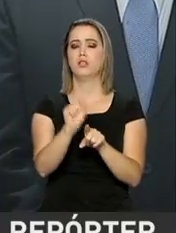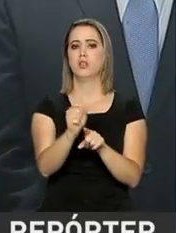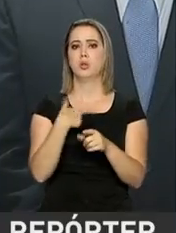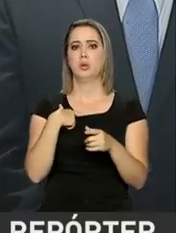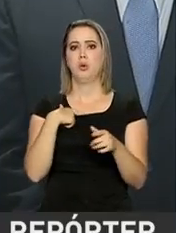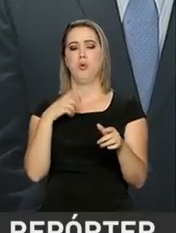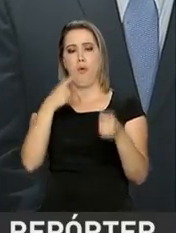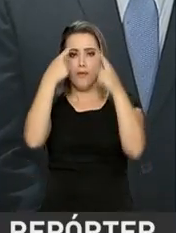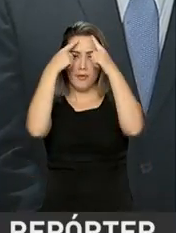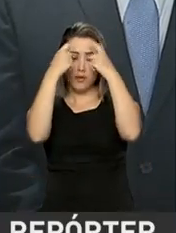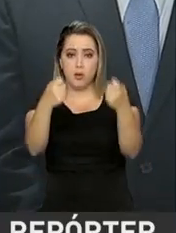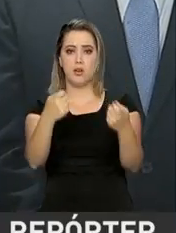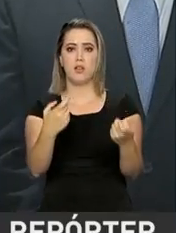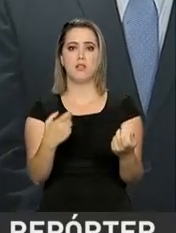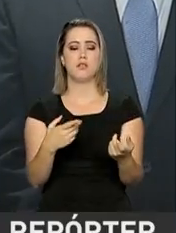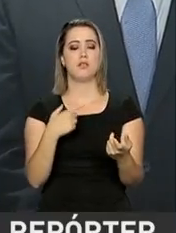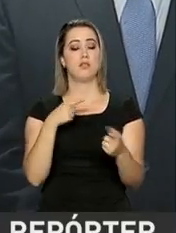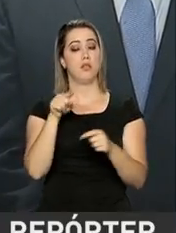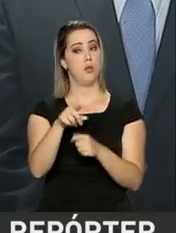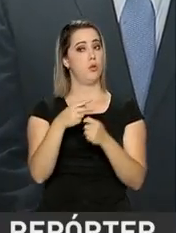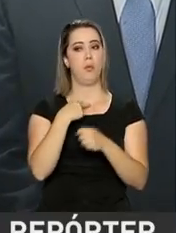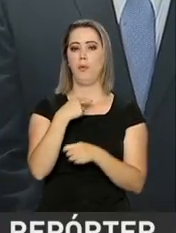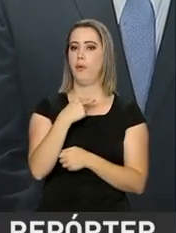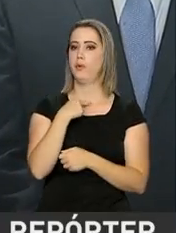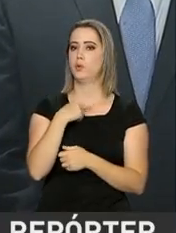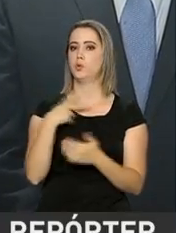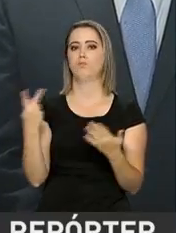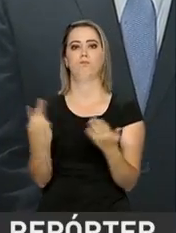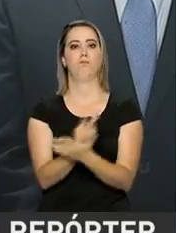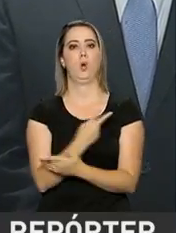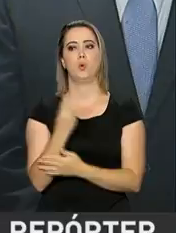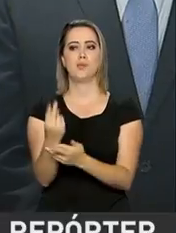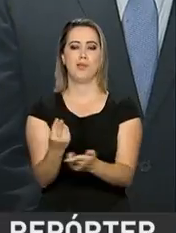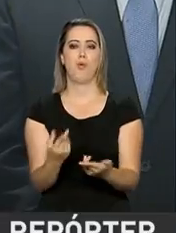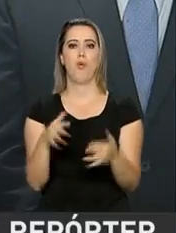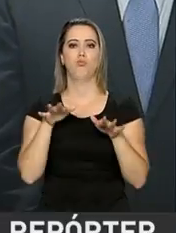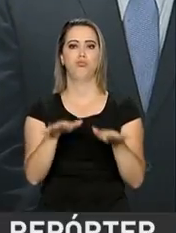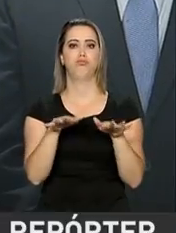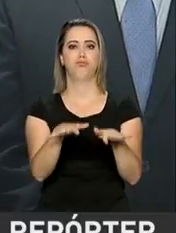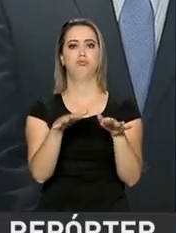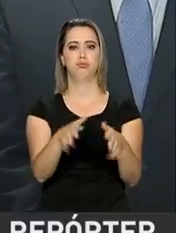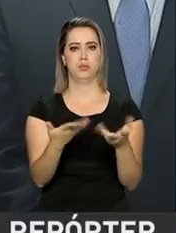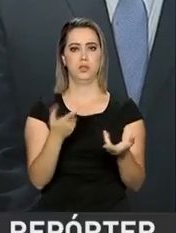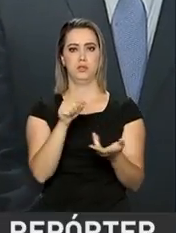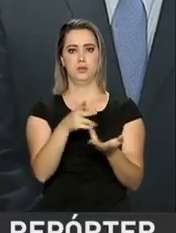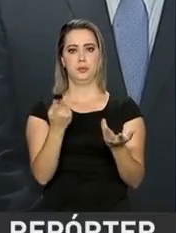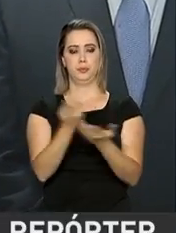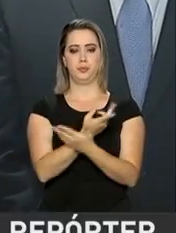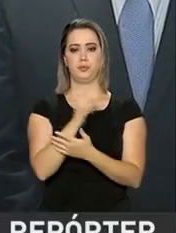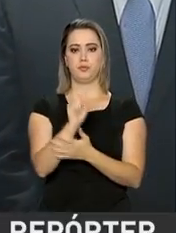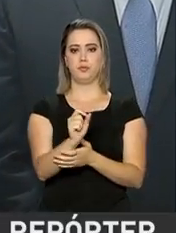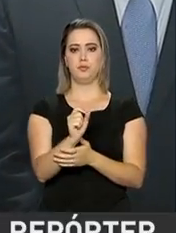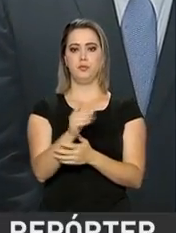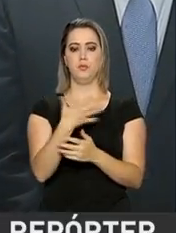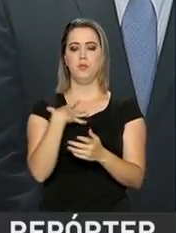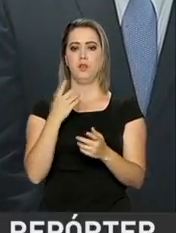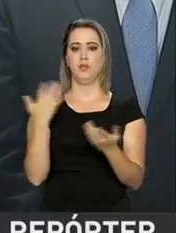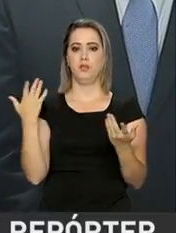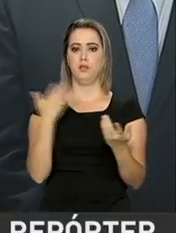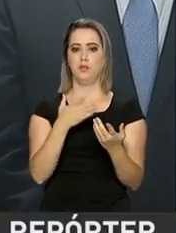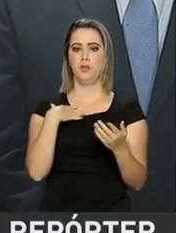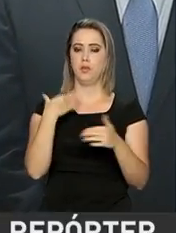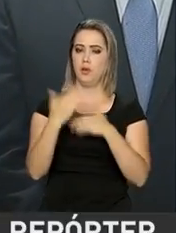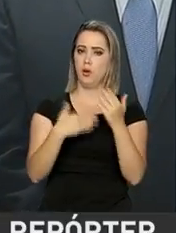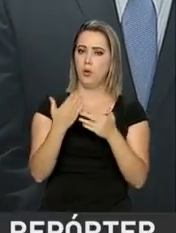ele não permitirá como esse venham a turba um